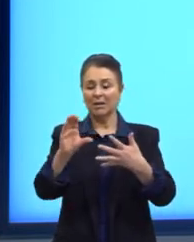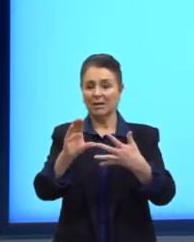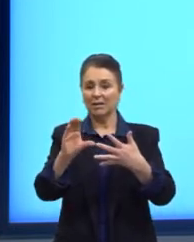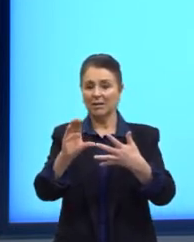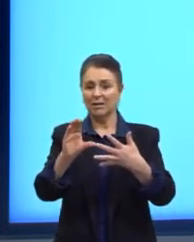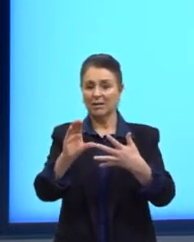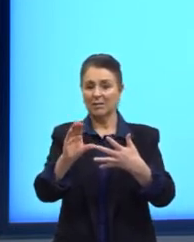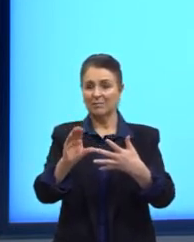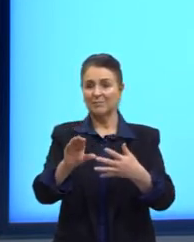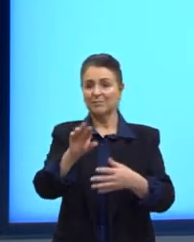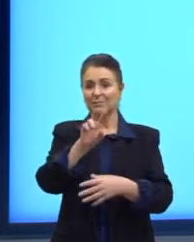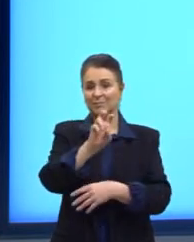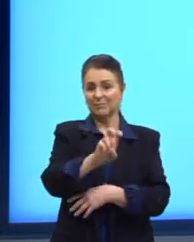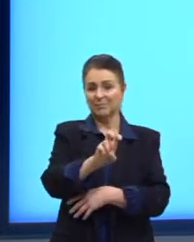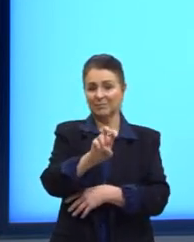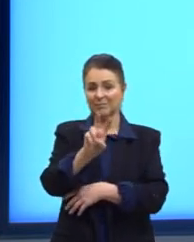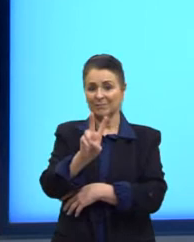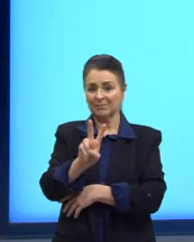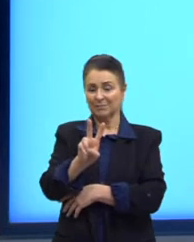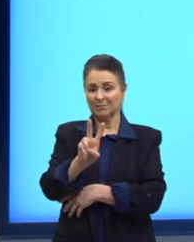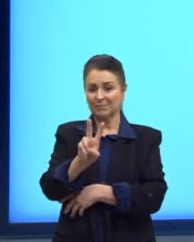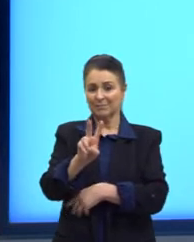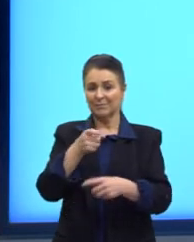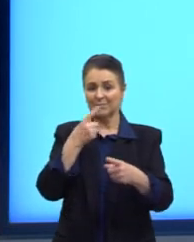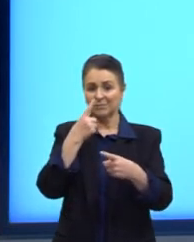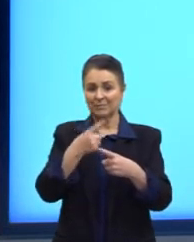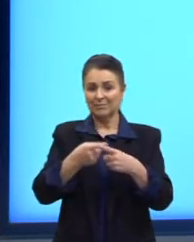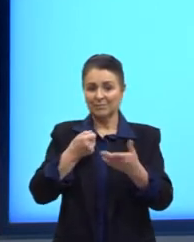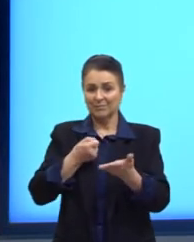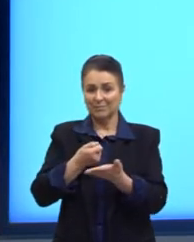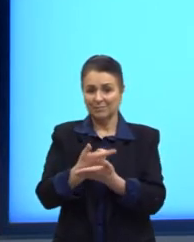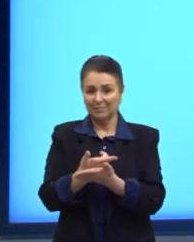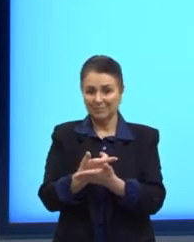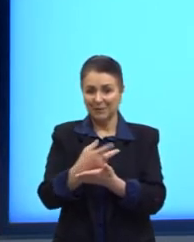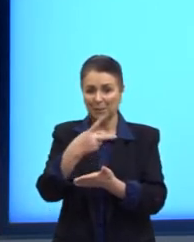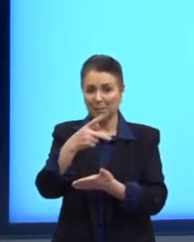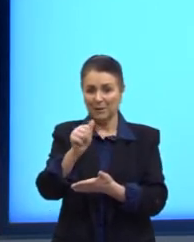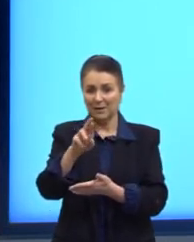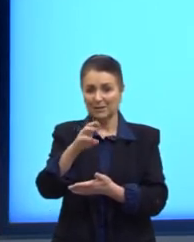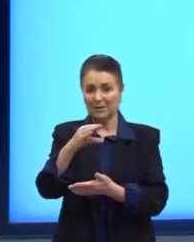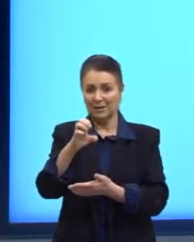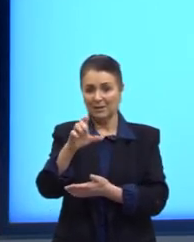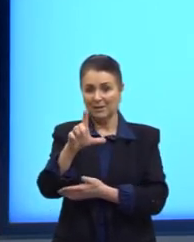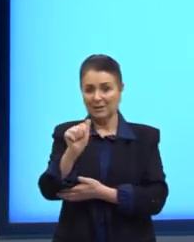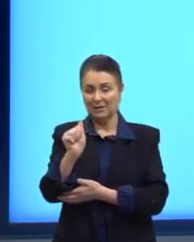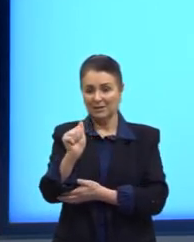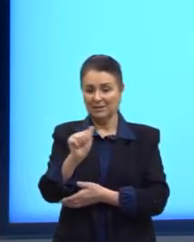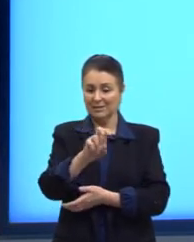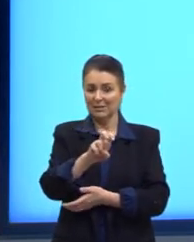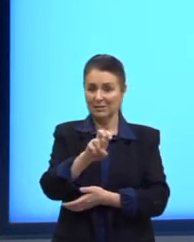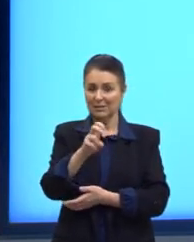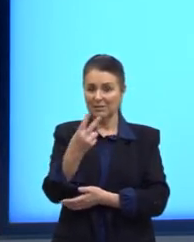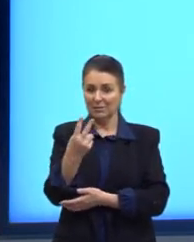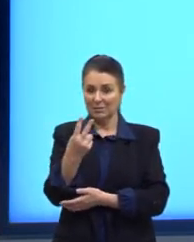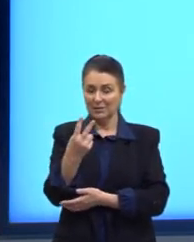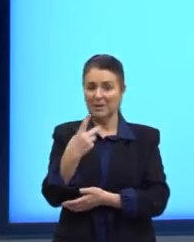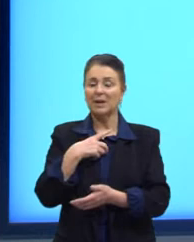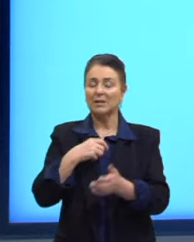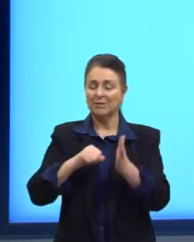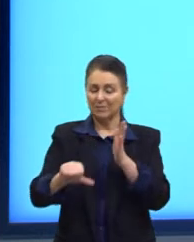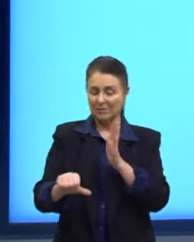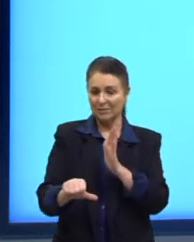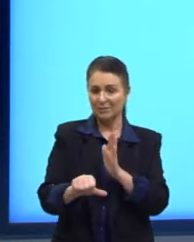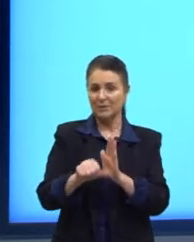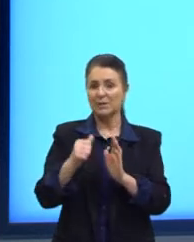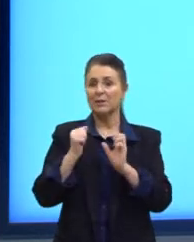quinquagésima segunda parcela né ou a parcela 52 essa é a primeira das parcelas